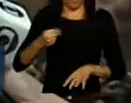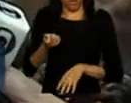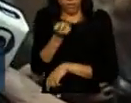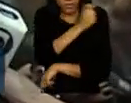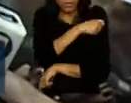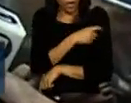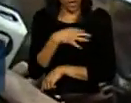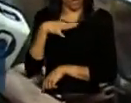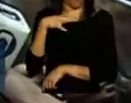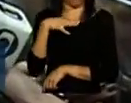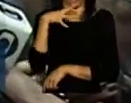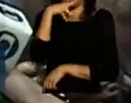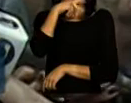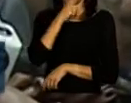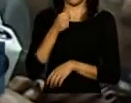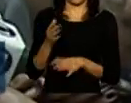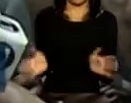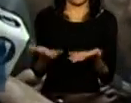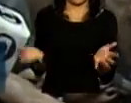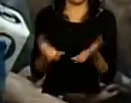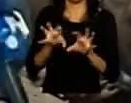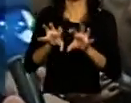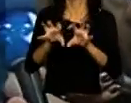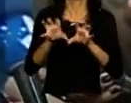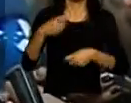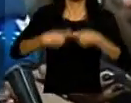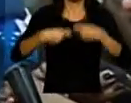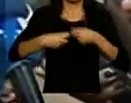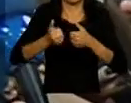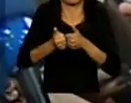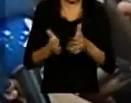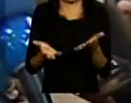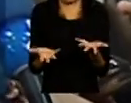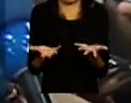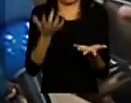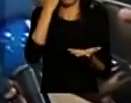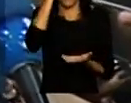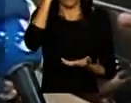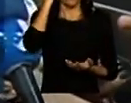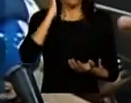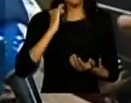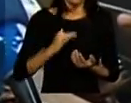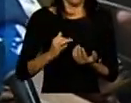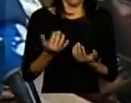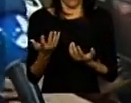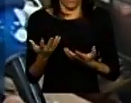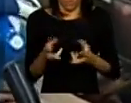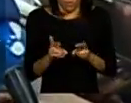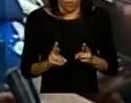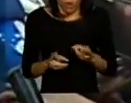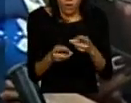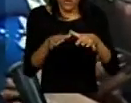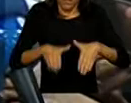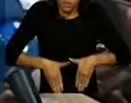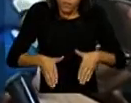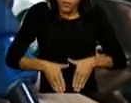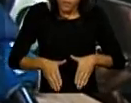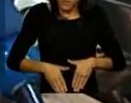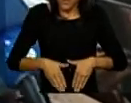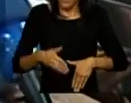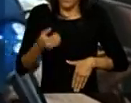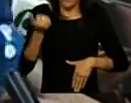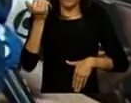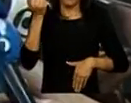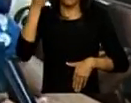que achando que ela pode incentivar o início da vida sexual o câncer de colo de útero é a o terceiro câncer